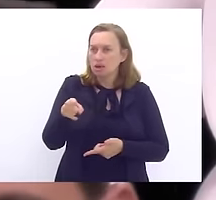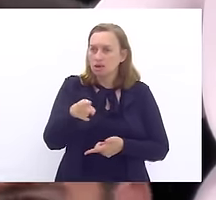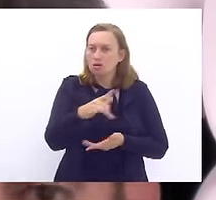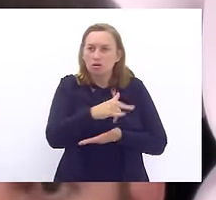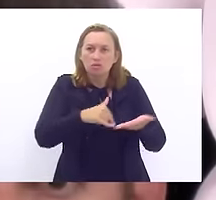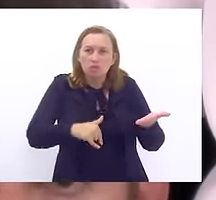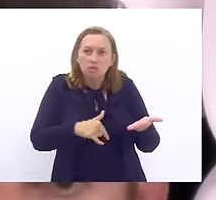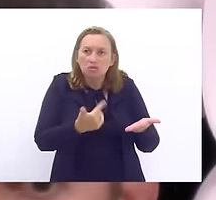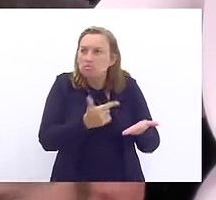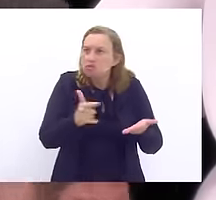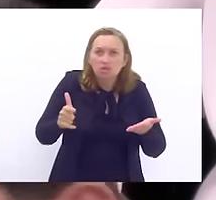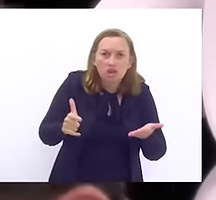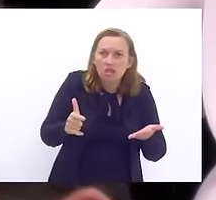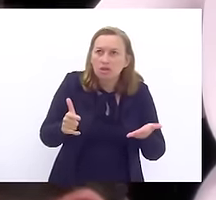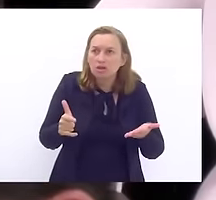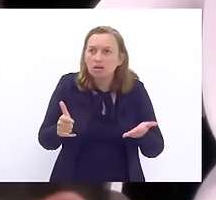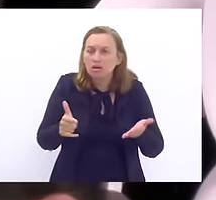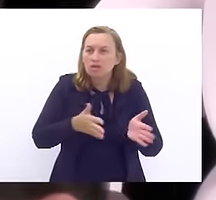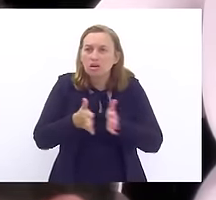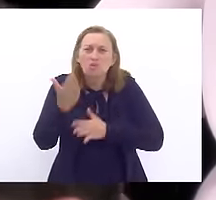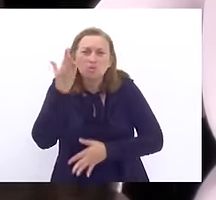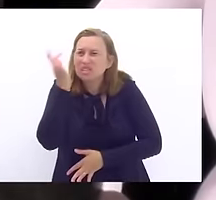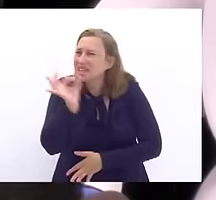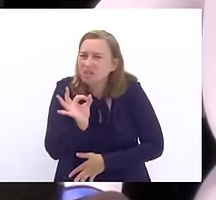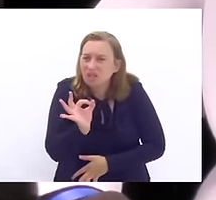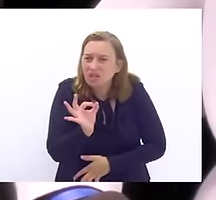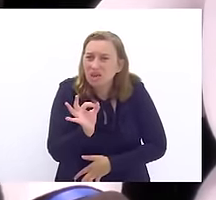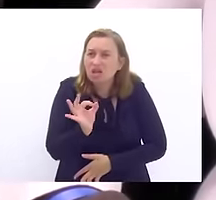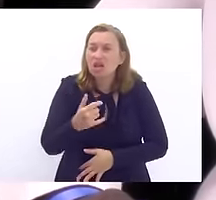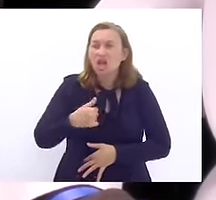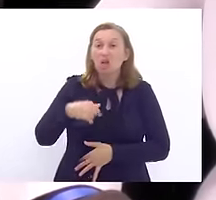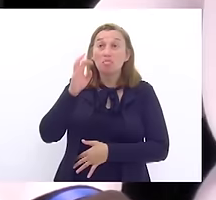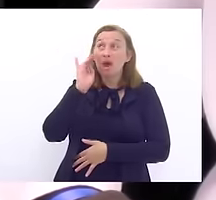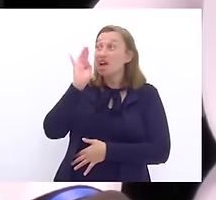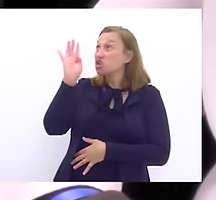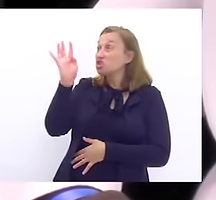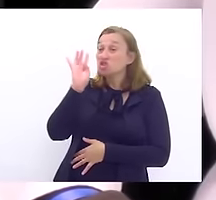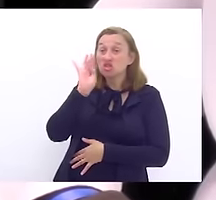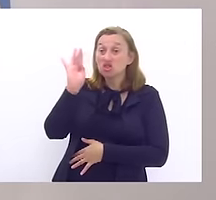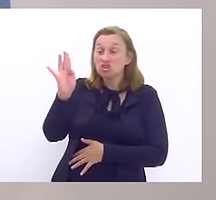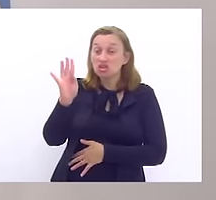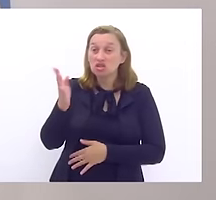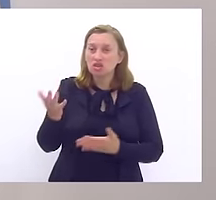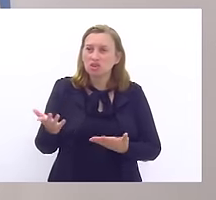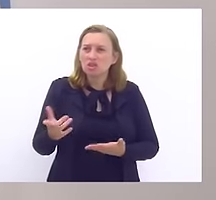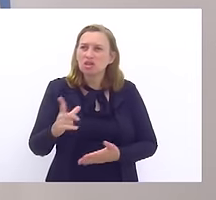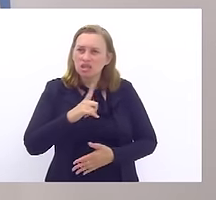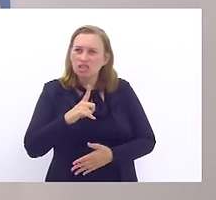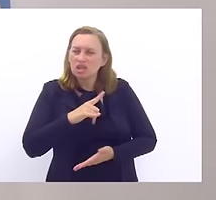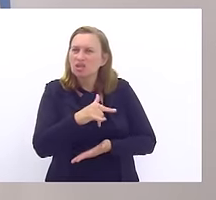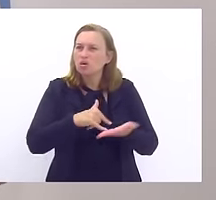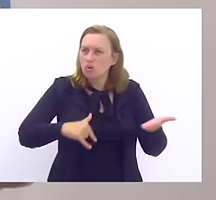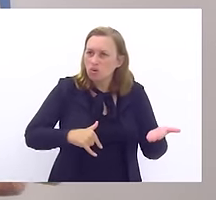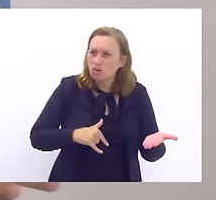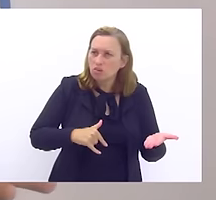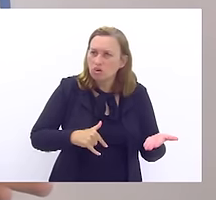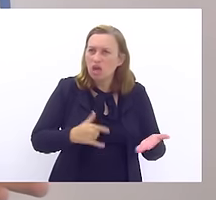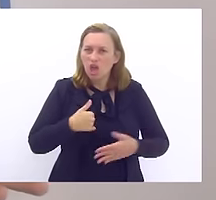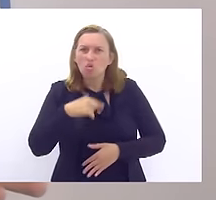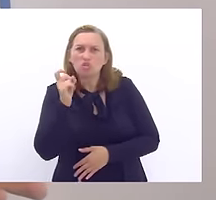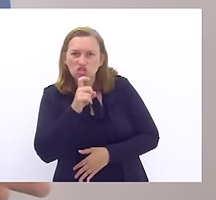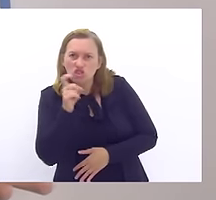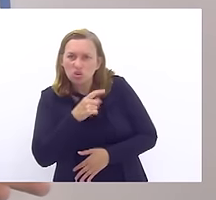documento qual ponto o senhor não entendeu disso ainda me explique como o senhor vai continuar insistindo na tese que há documento então eu sou